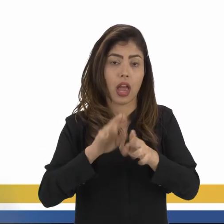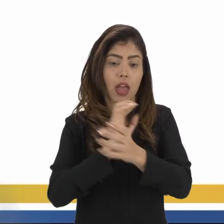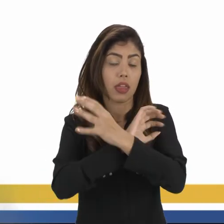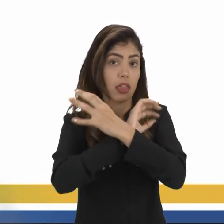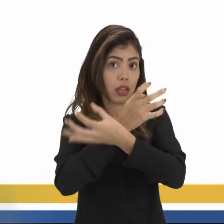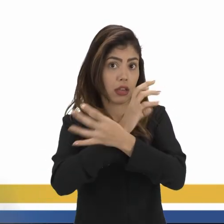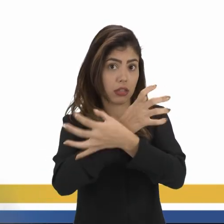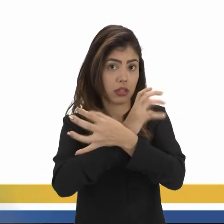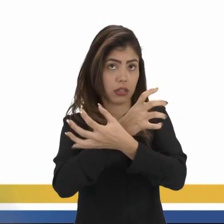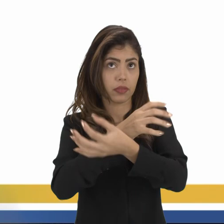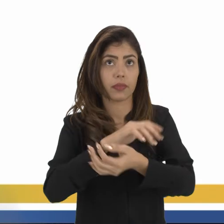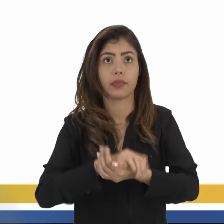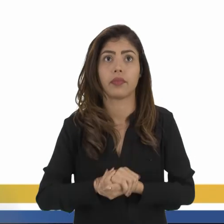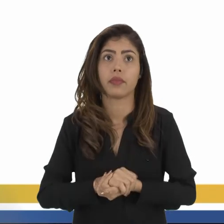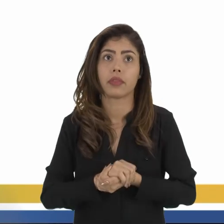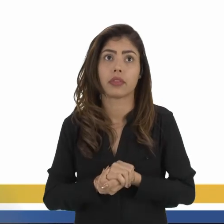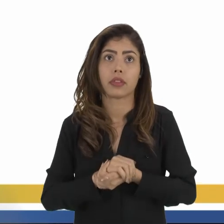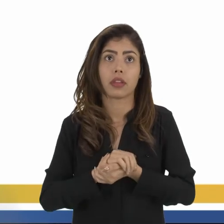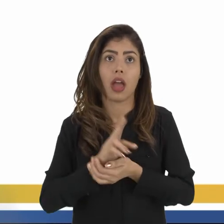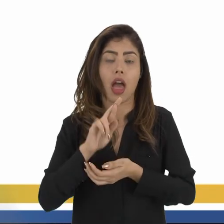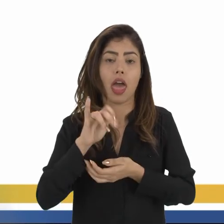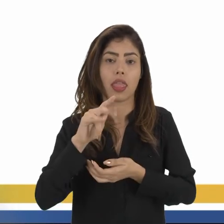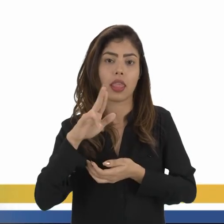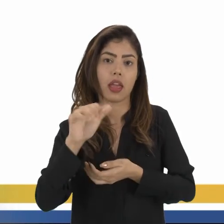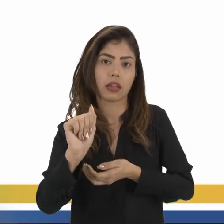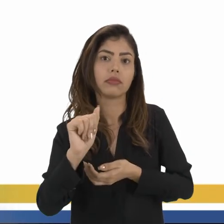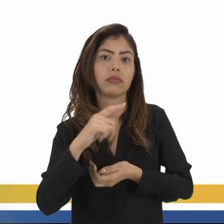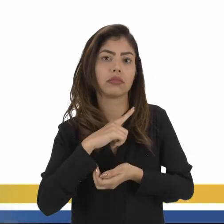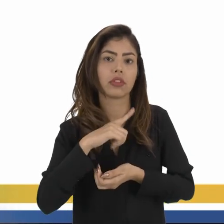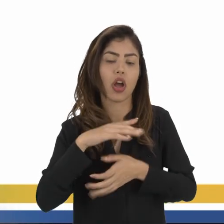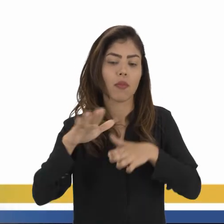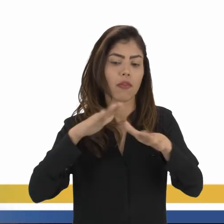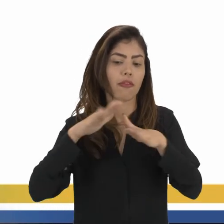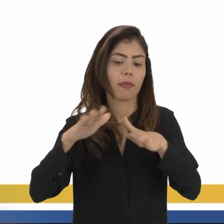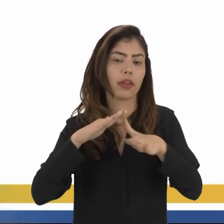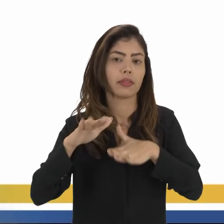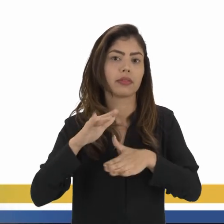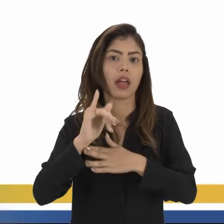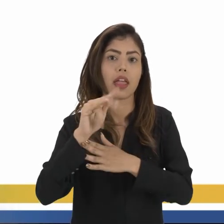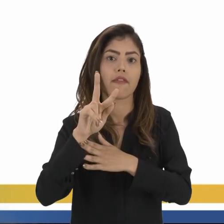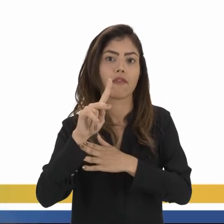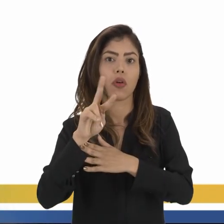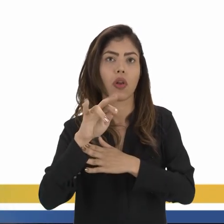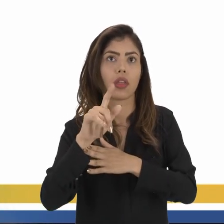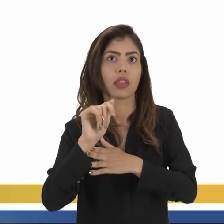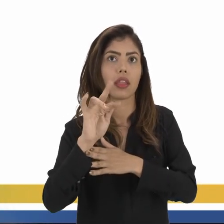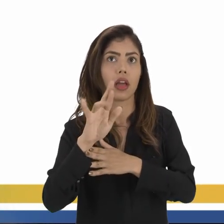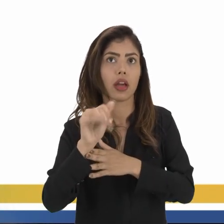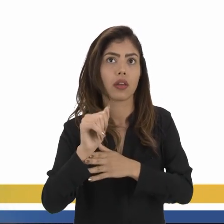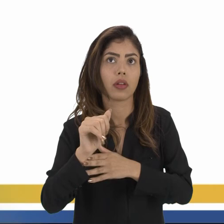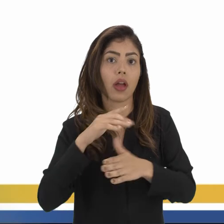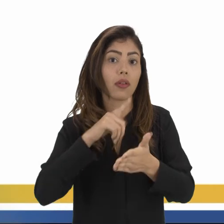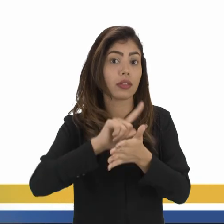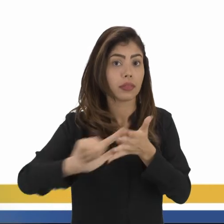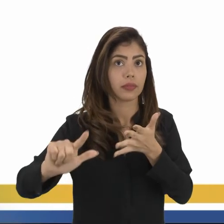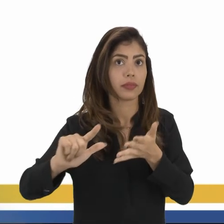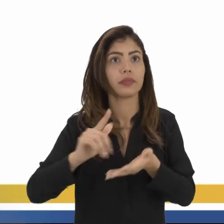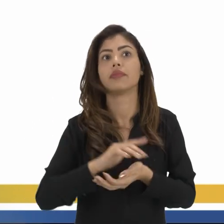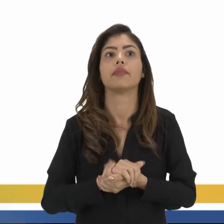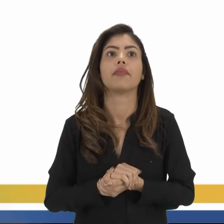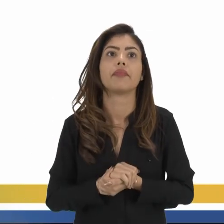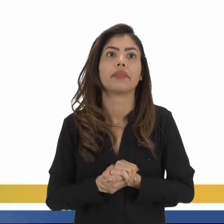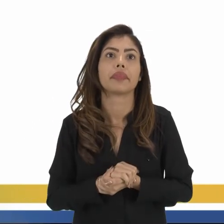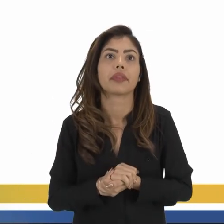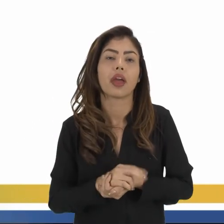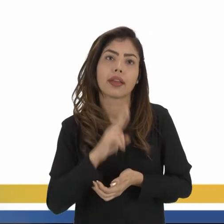esquelético. Nossas artérias também é um movimento involuntário, é o liso.